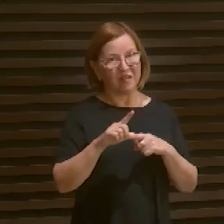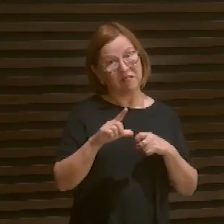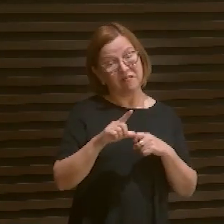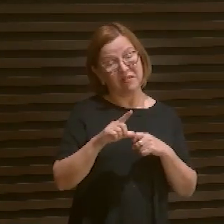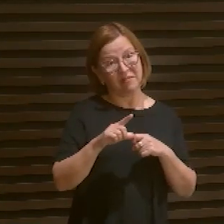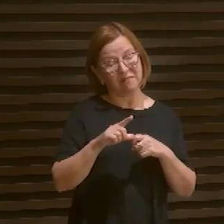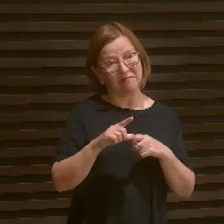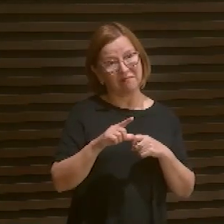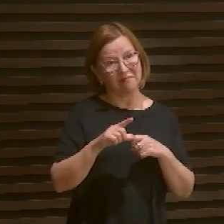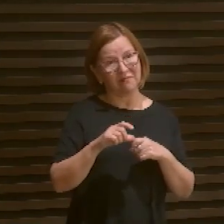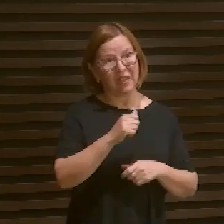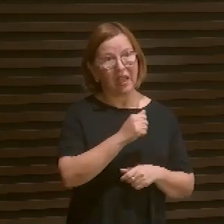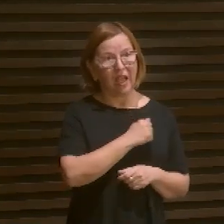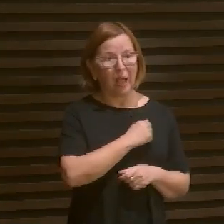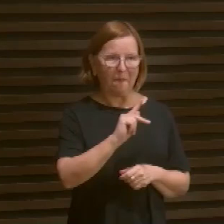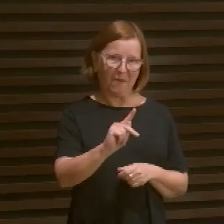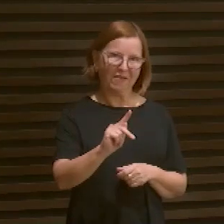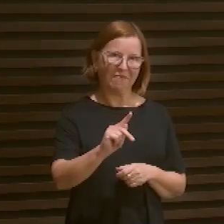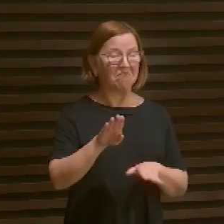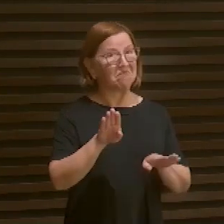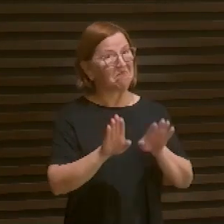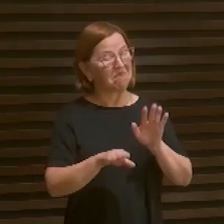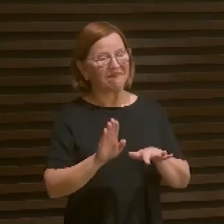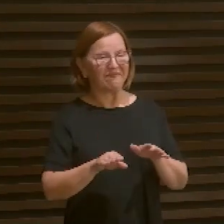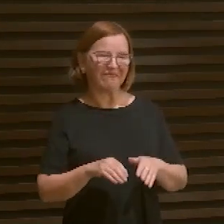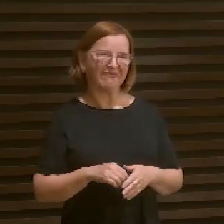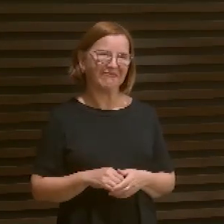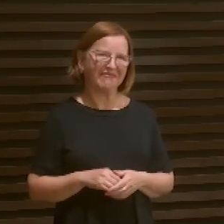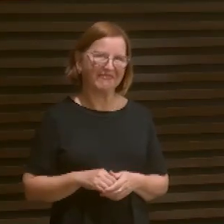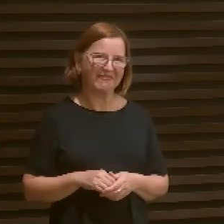pode. Apolo, também pode.